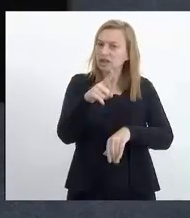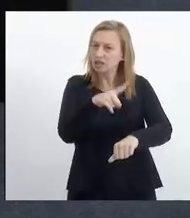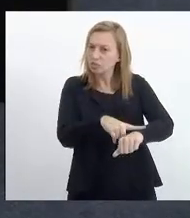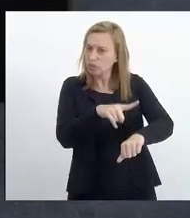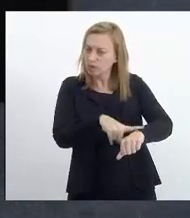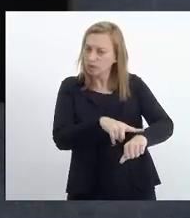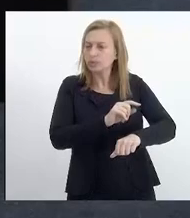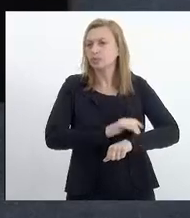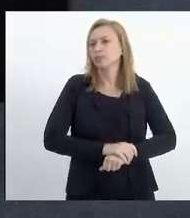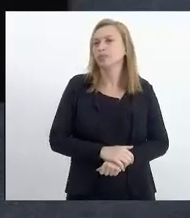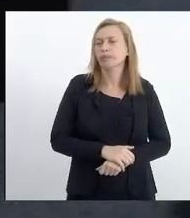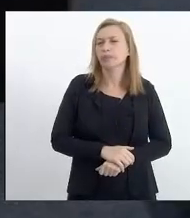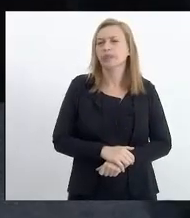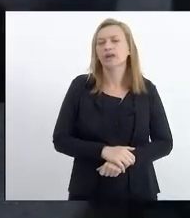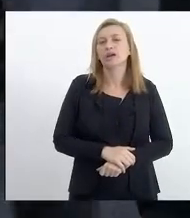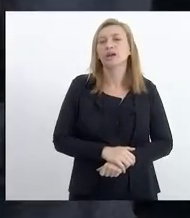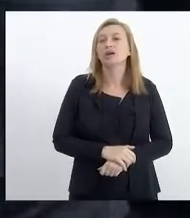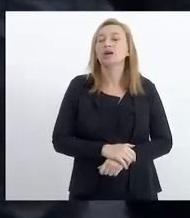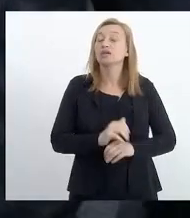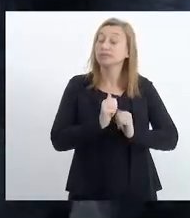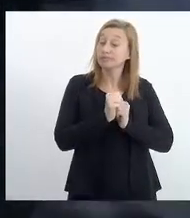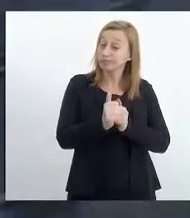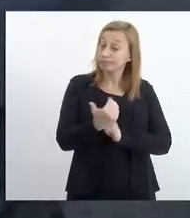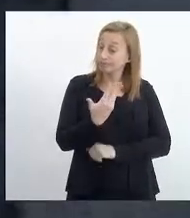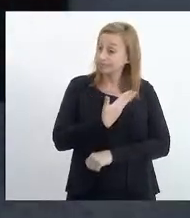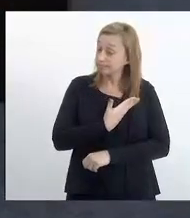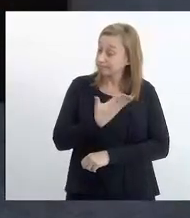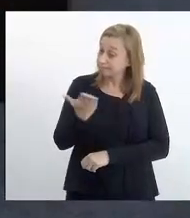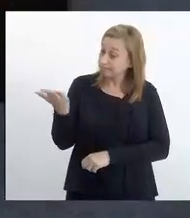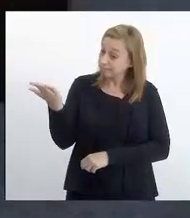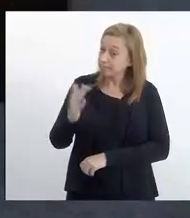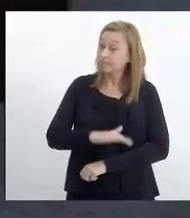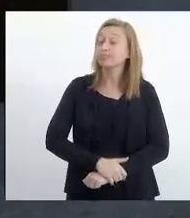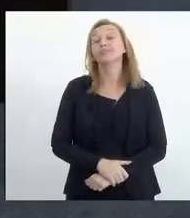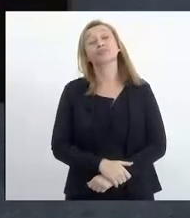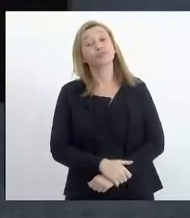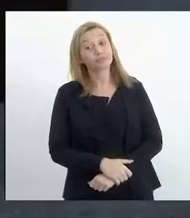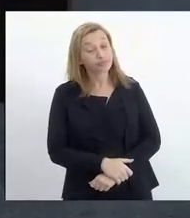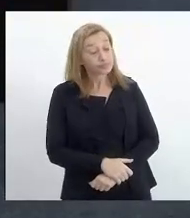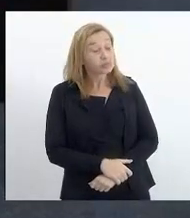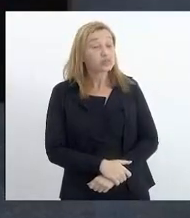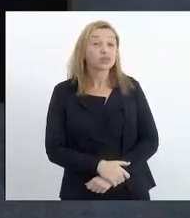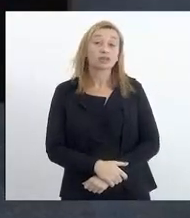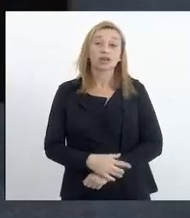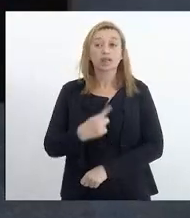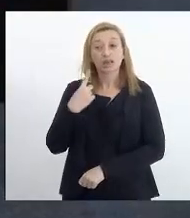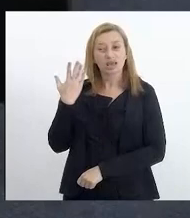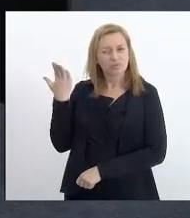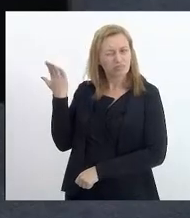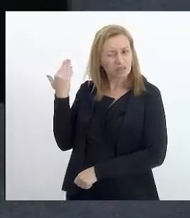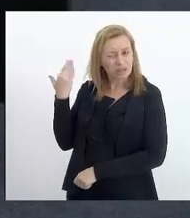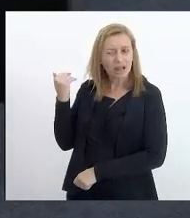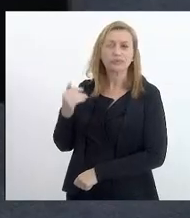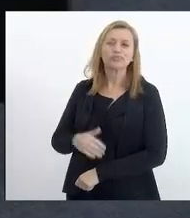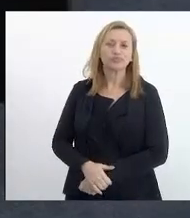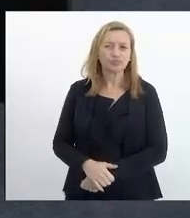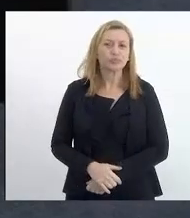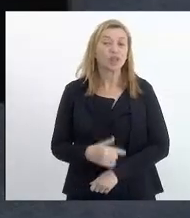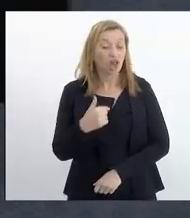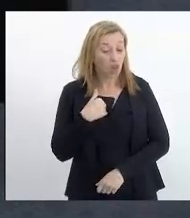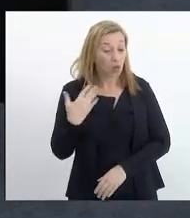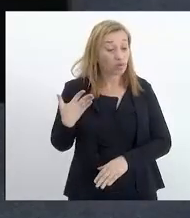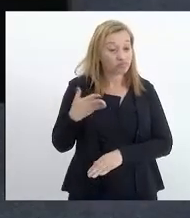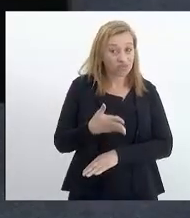momento. Ora, companheiros, a gente, naquela época, eu